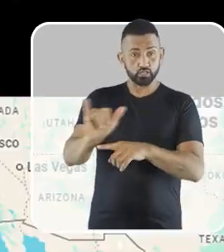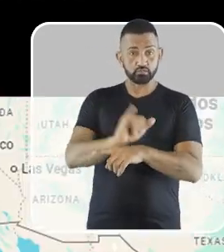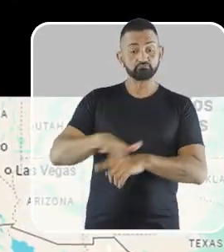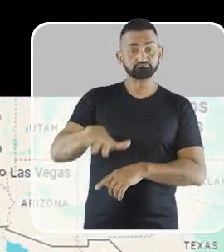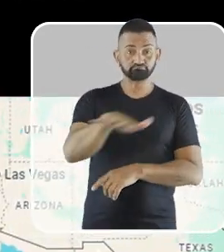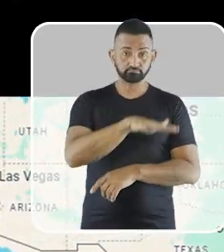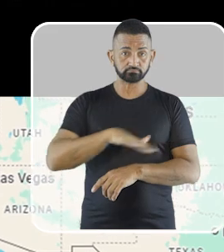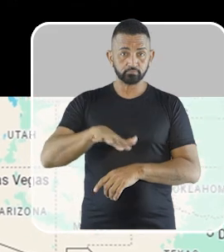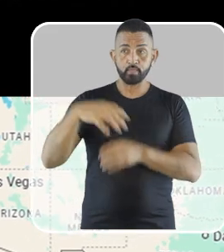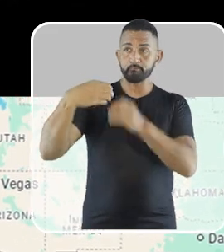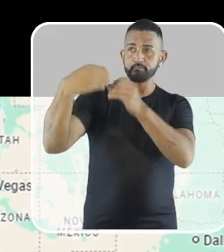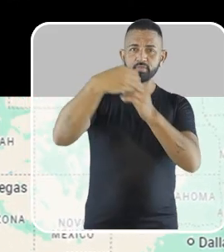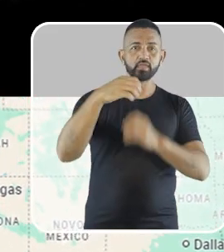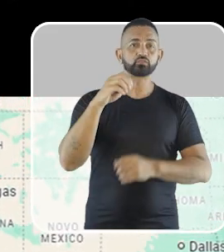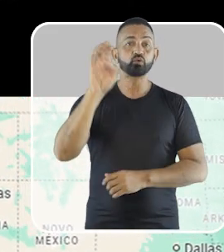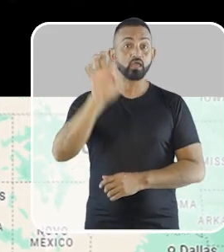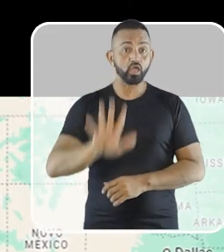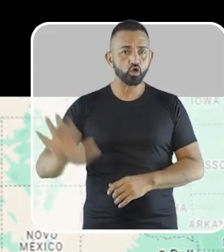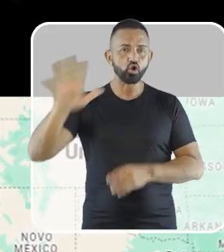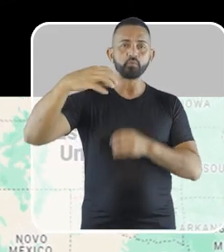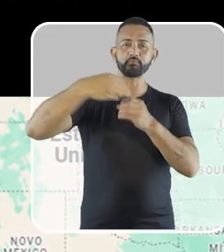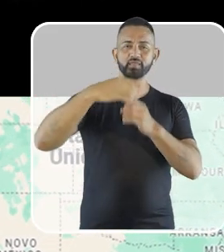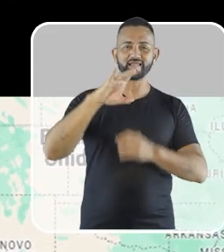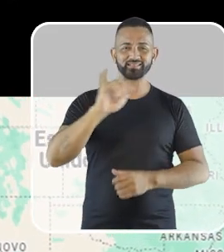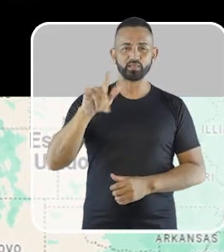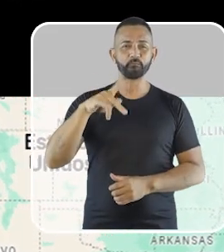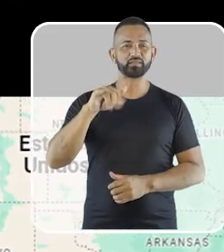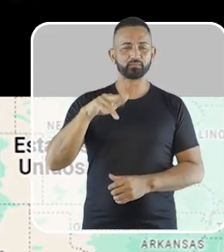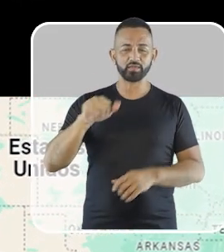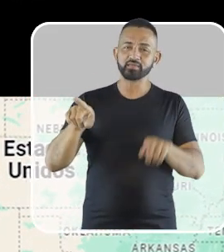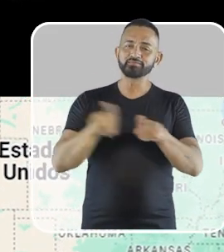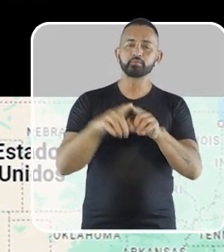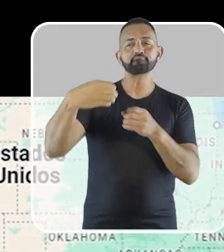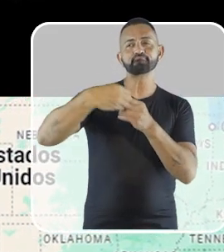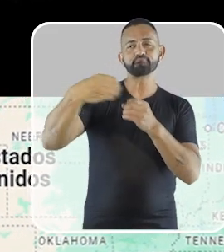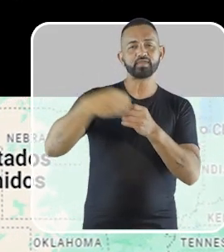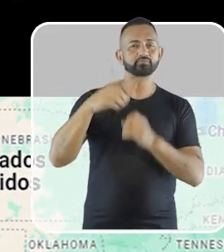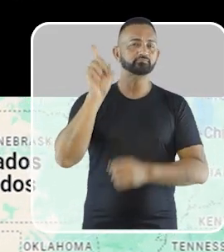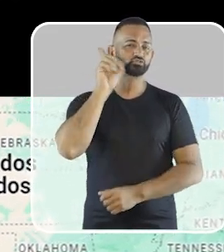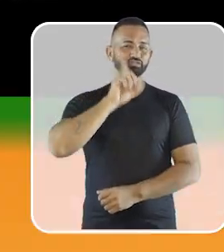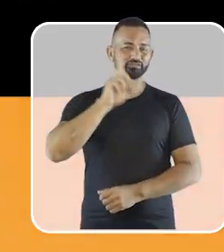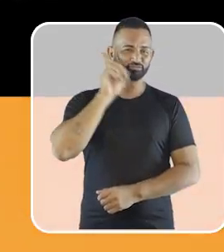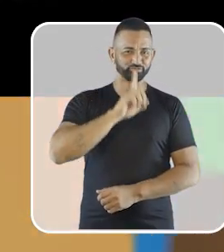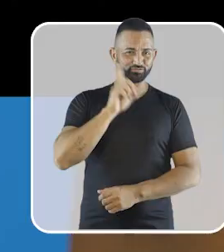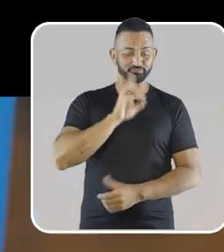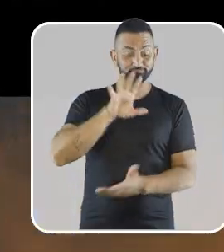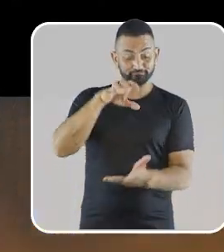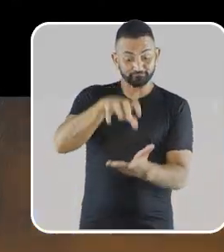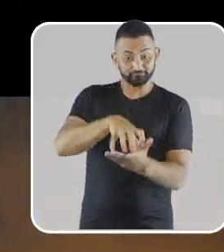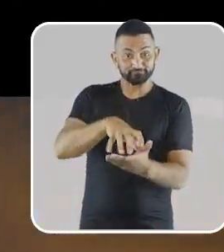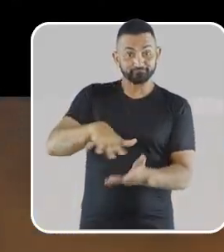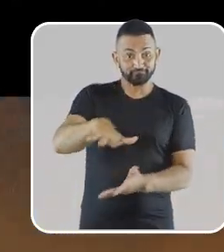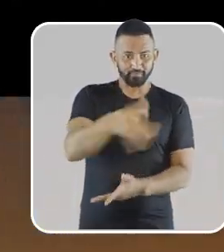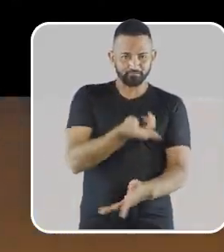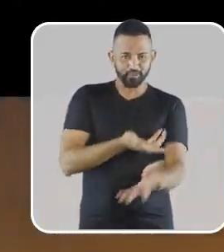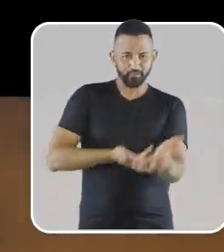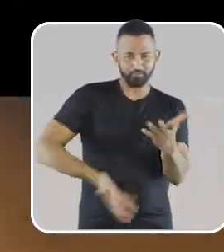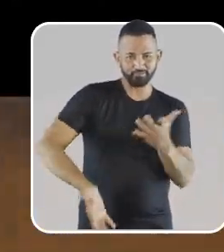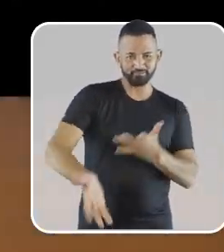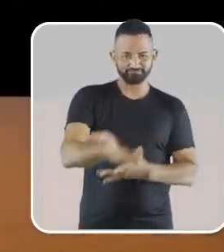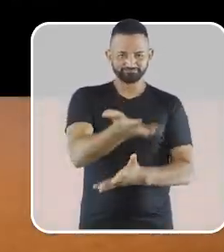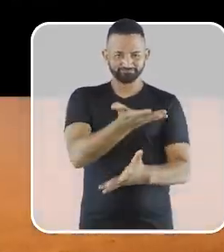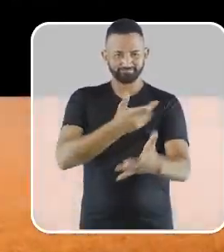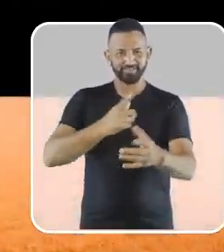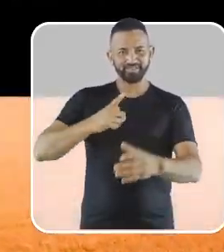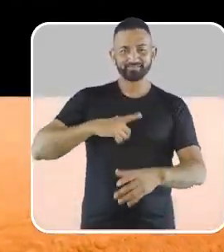estratégico do Brasil pela proximidade com a Europa, Canal do Panamá e Estados Unidos. E no centro dessa atividade